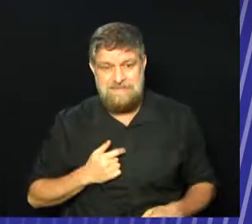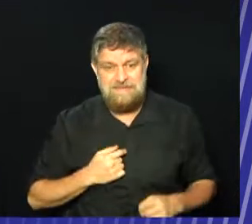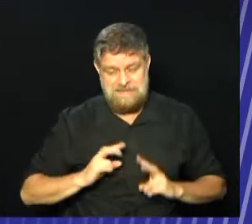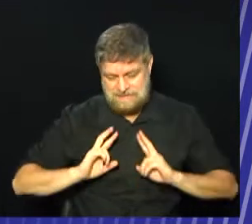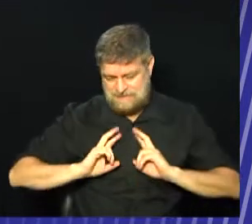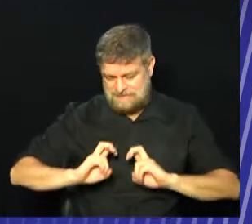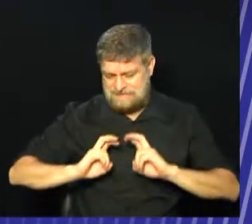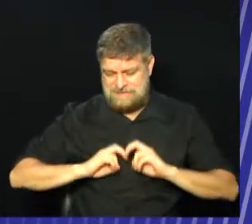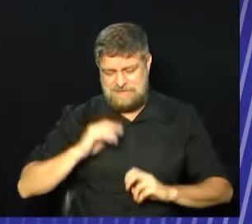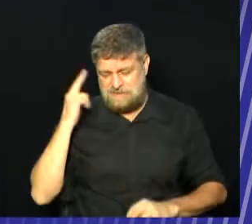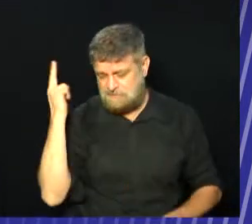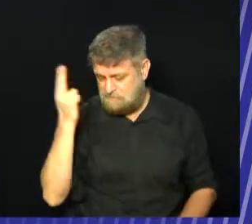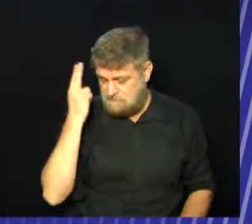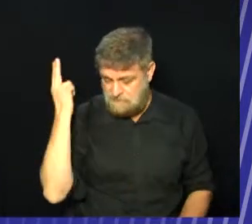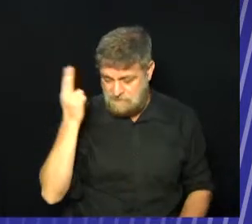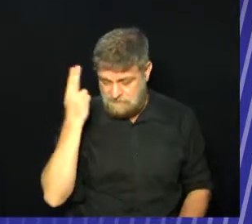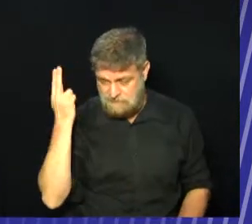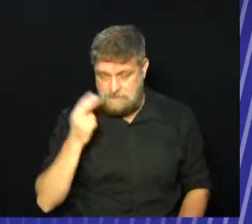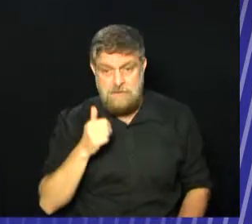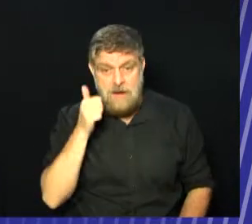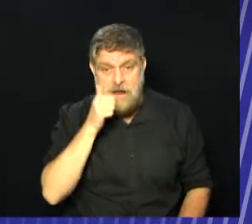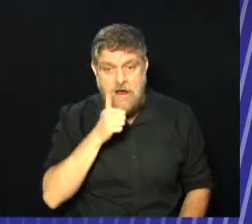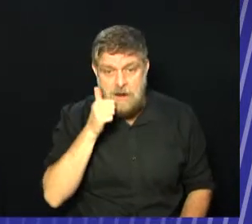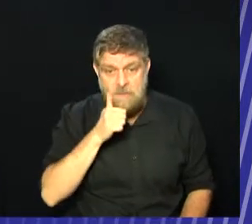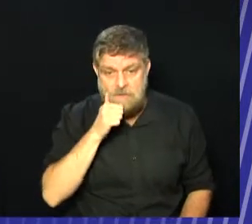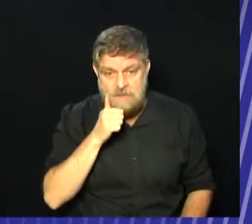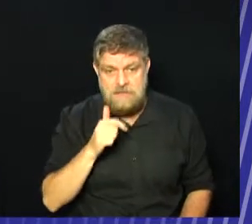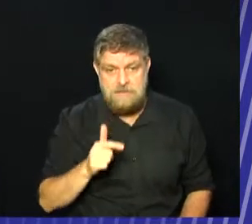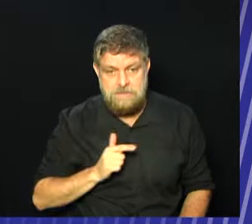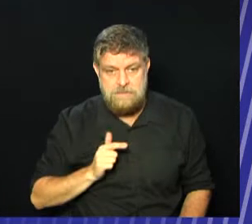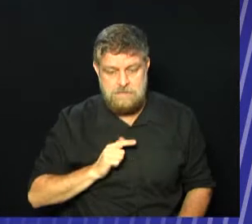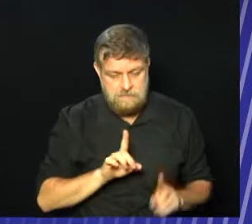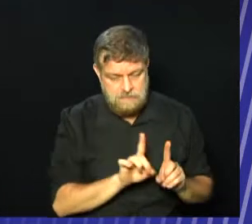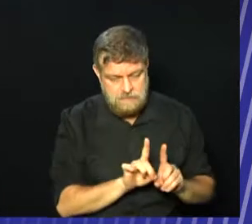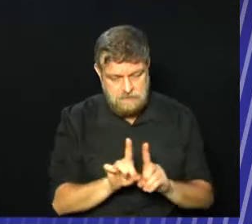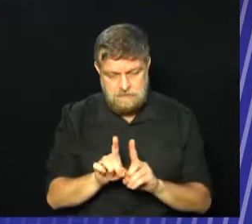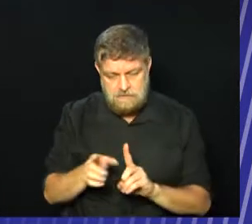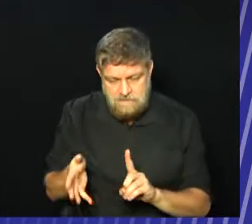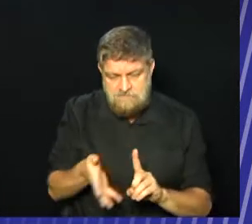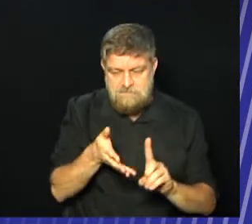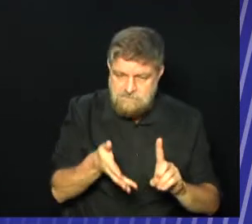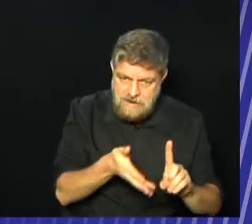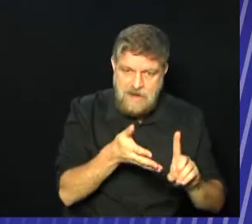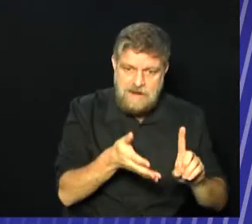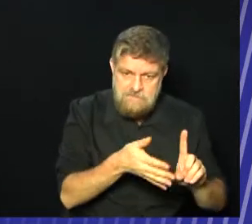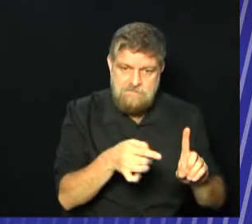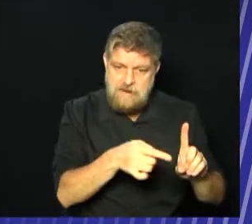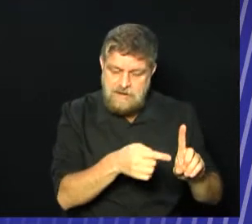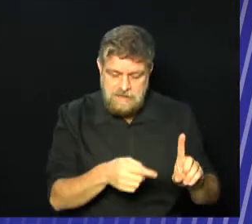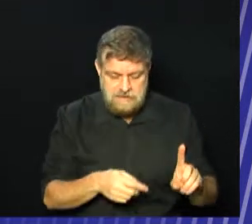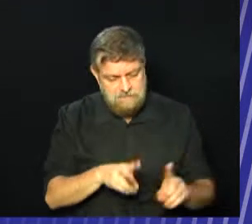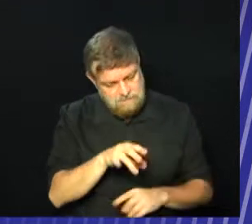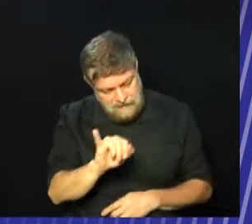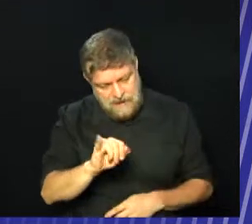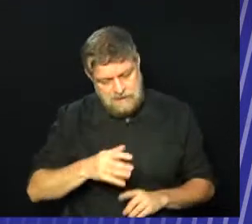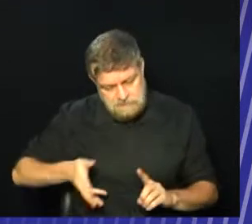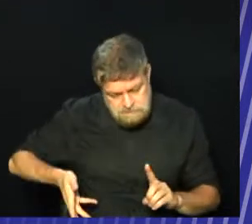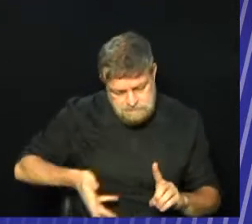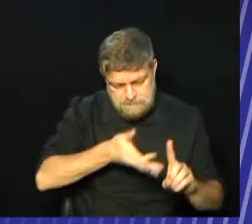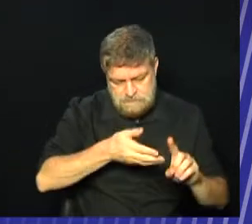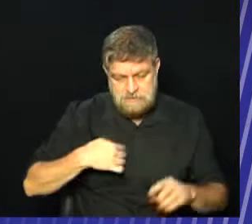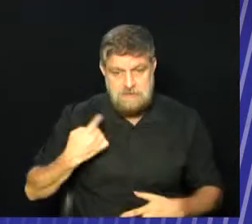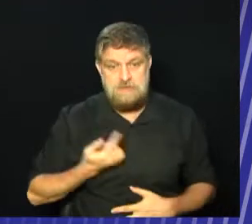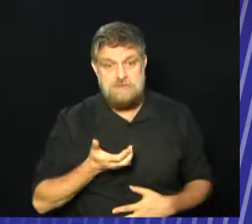muito mal. A mulher precisa carregar o homem para fazer os exames, muitas vezes. E isso a gente